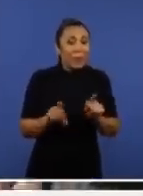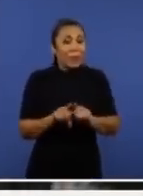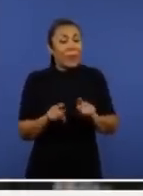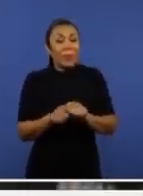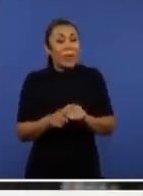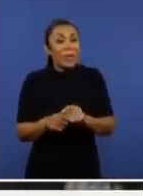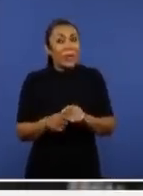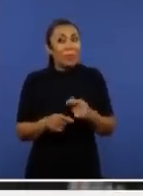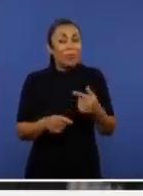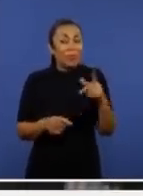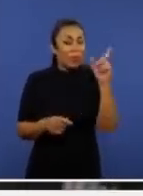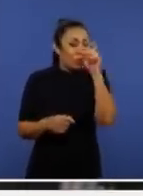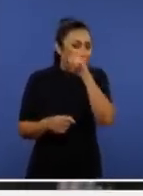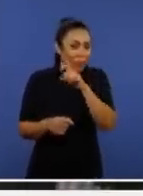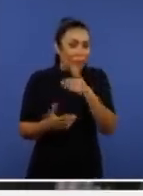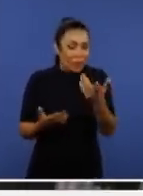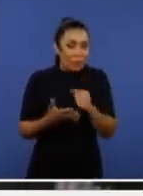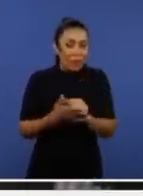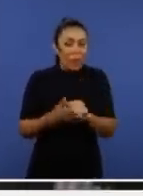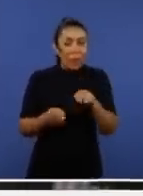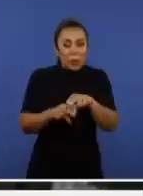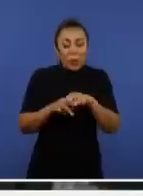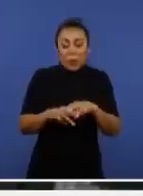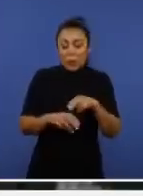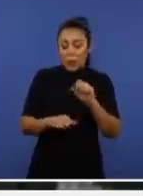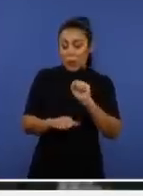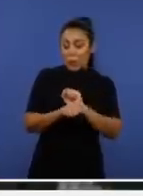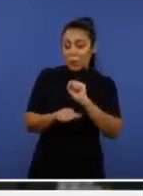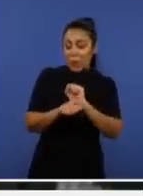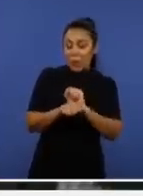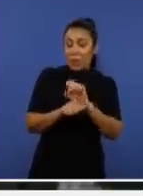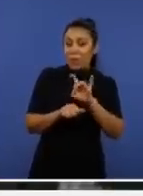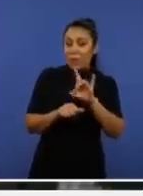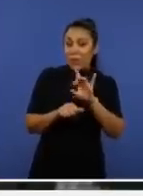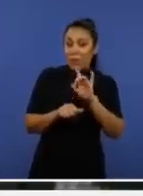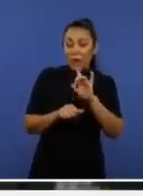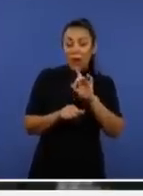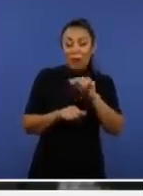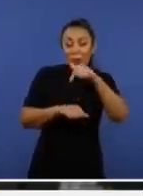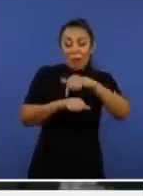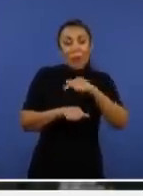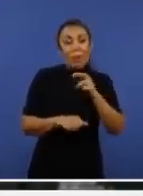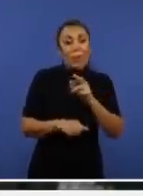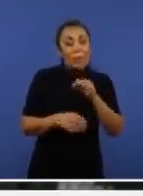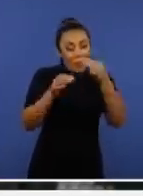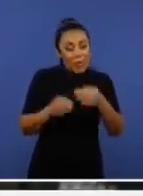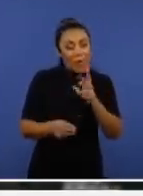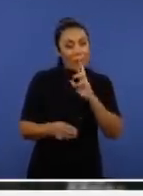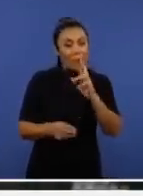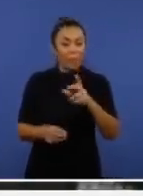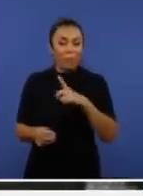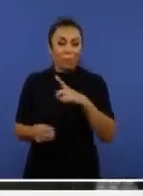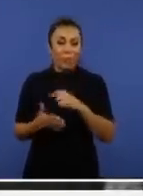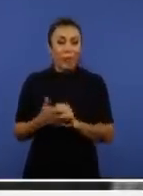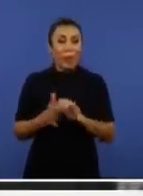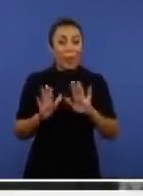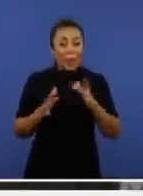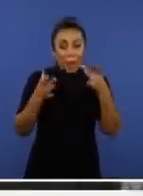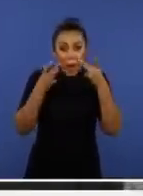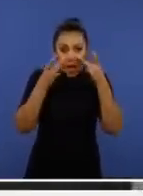inteiro. Ele ficou ali na beira do gol esperando alguém passar a bola para ele, Kennedy. Eu acho que me chamou muito a atenção a voz